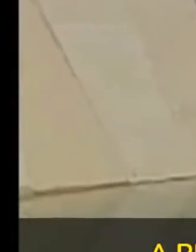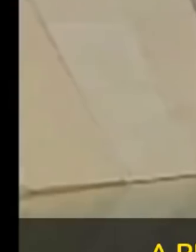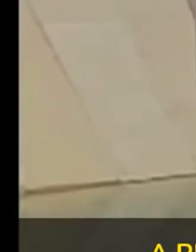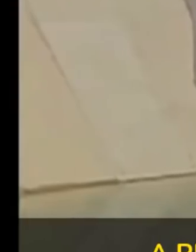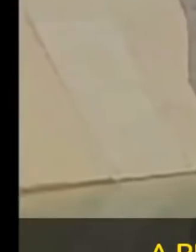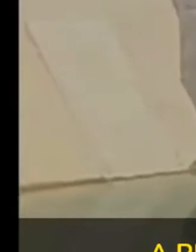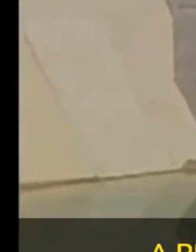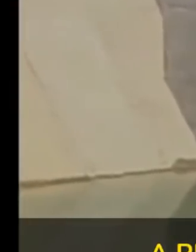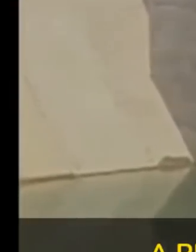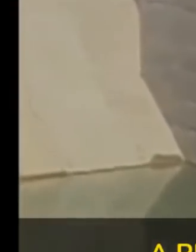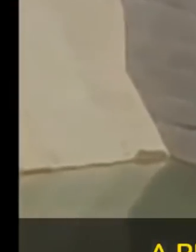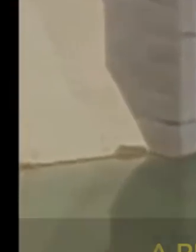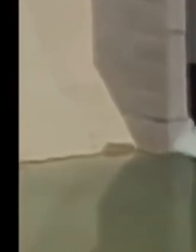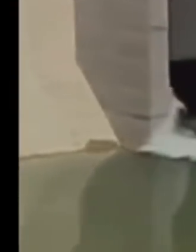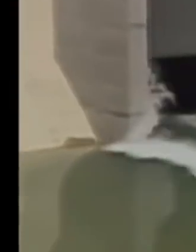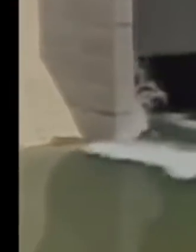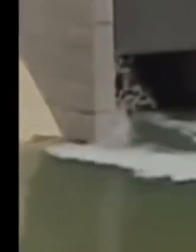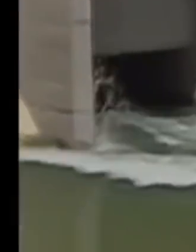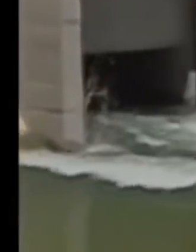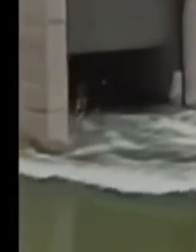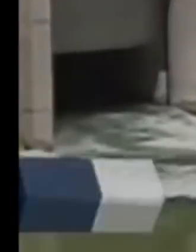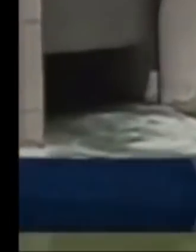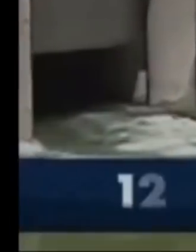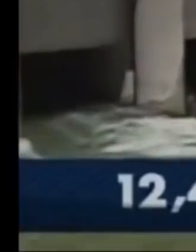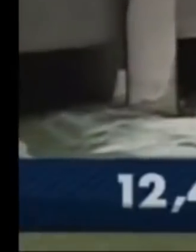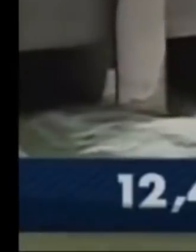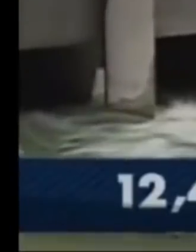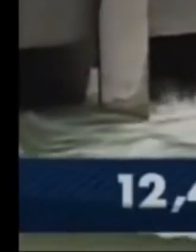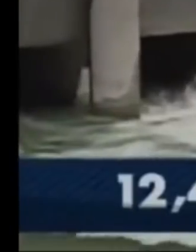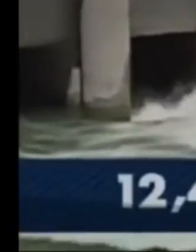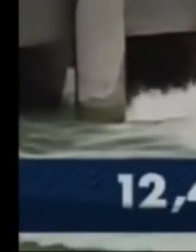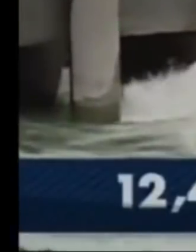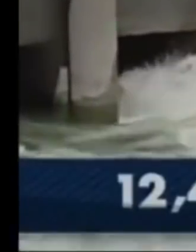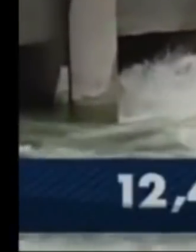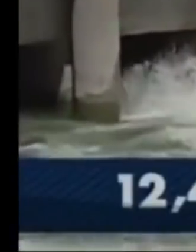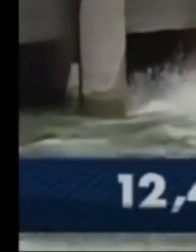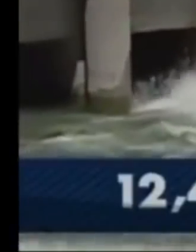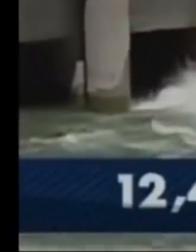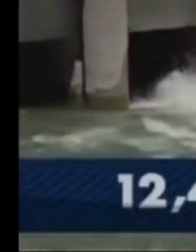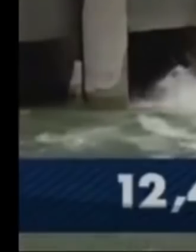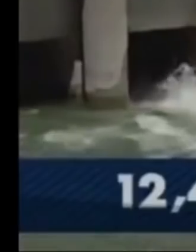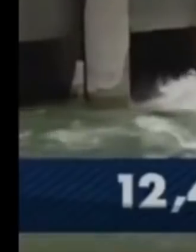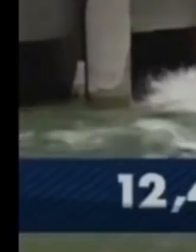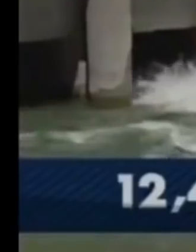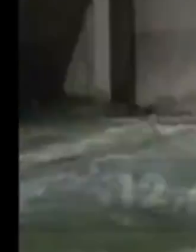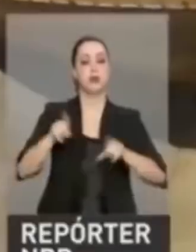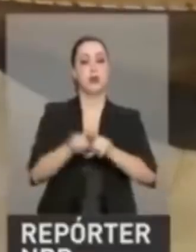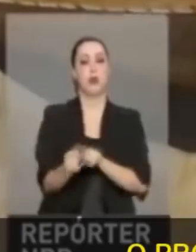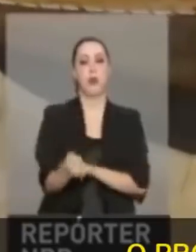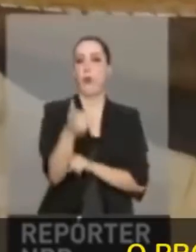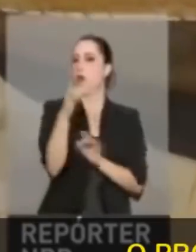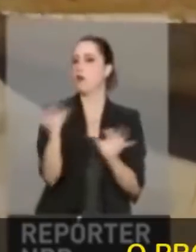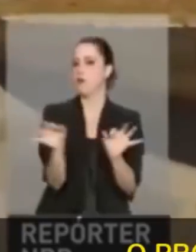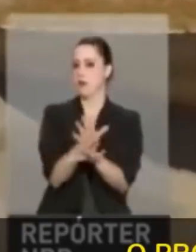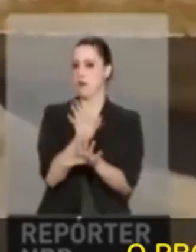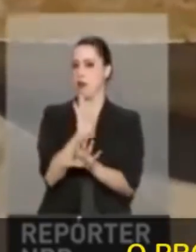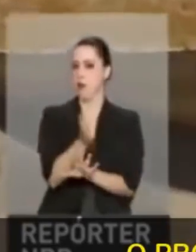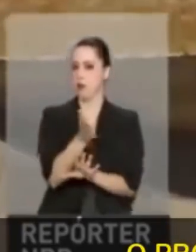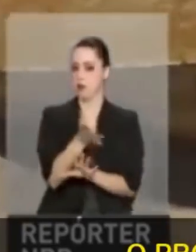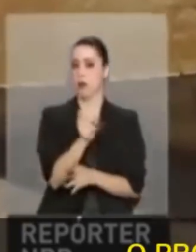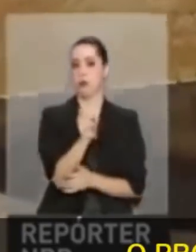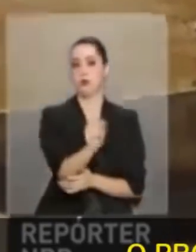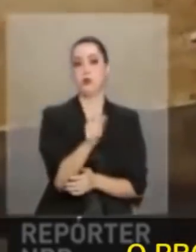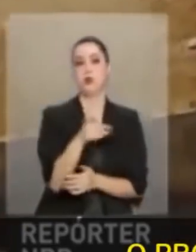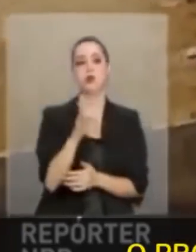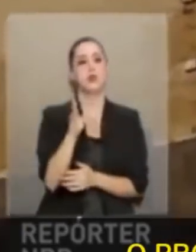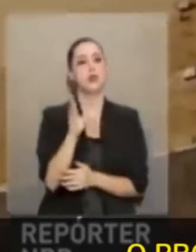levará água ao Eixo Norte. A vazão é de 12,4 metros cúbicos por segundo. O projeto já está com